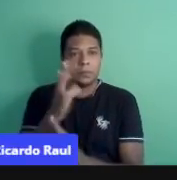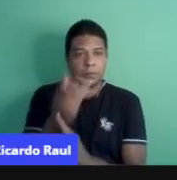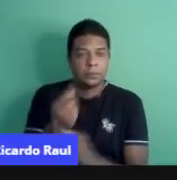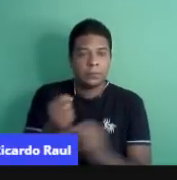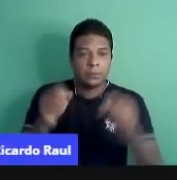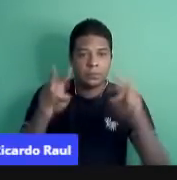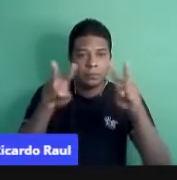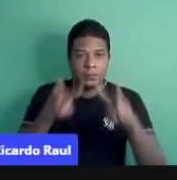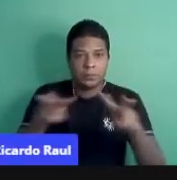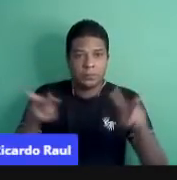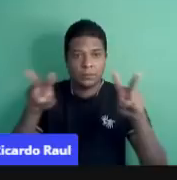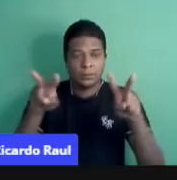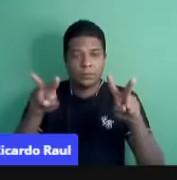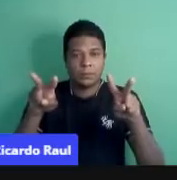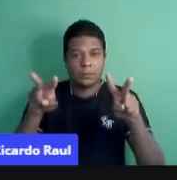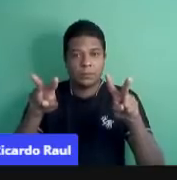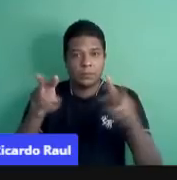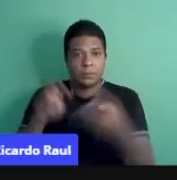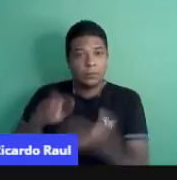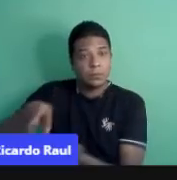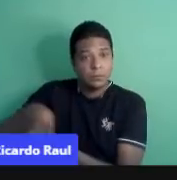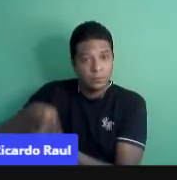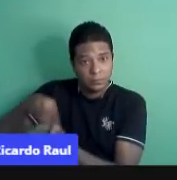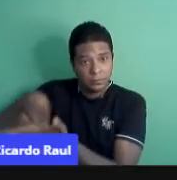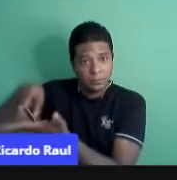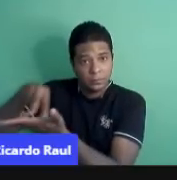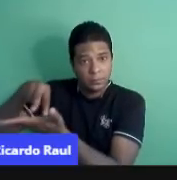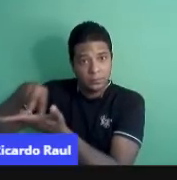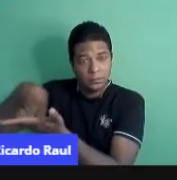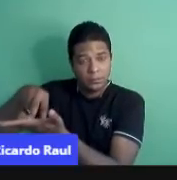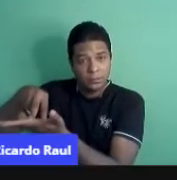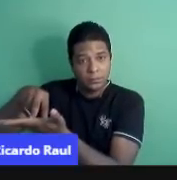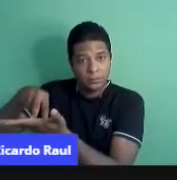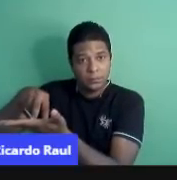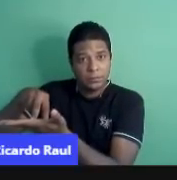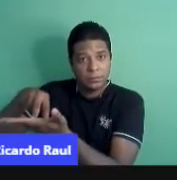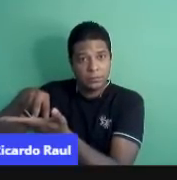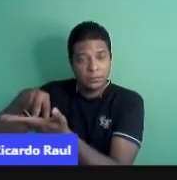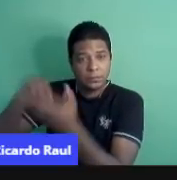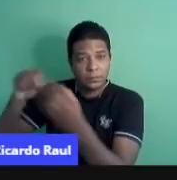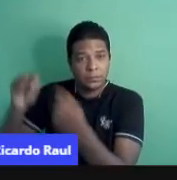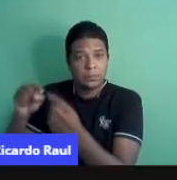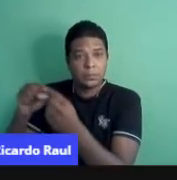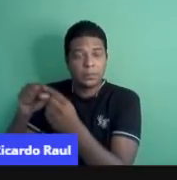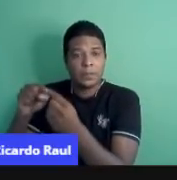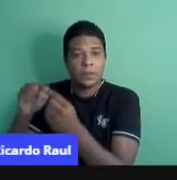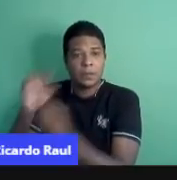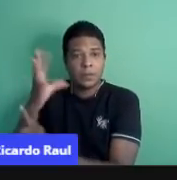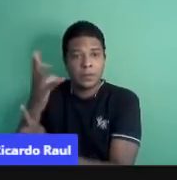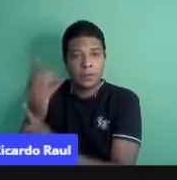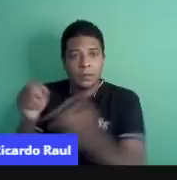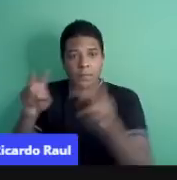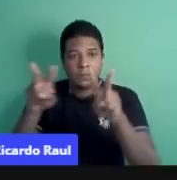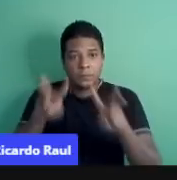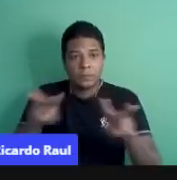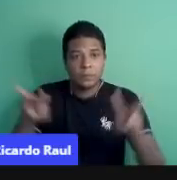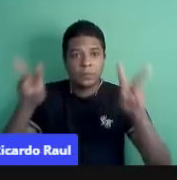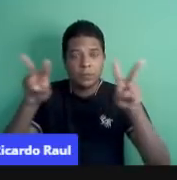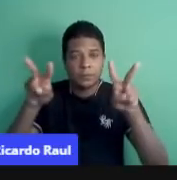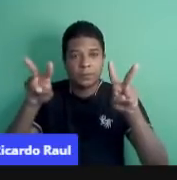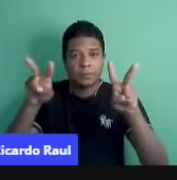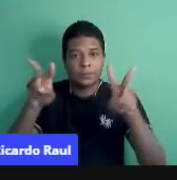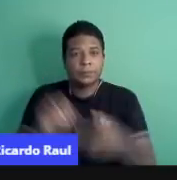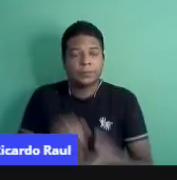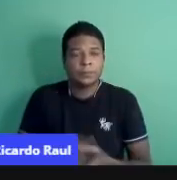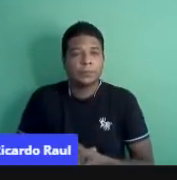aparece em dança, a que corresponde à de artes visuais. E aí nós voltamos naquele questionamento